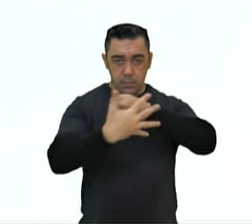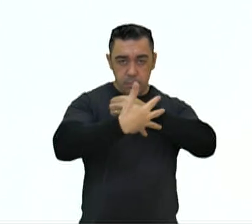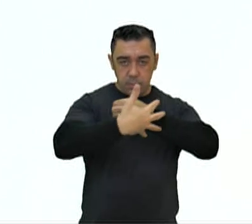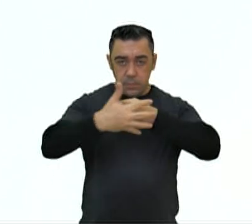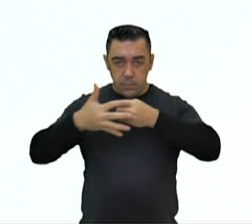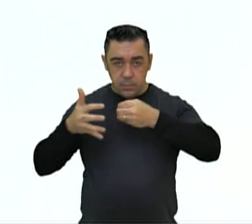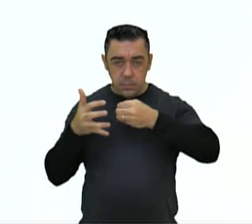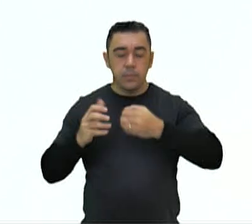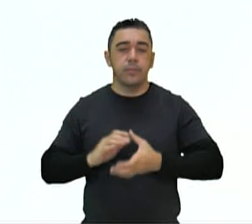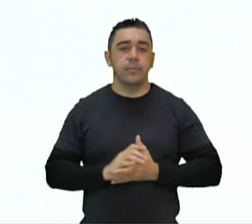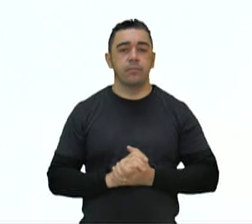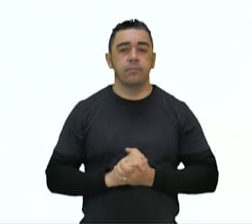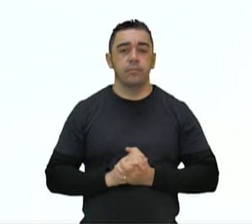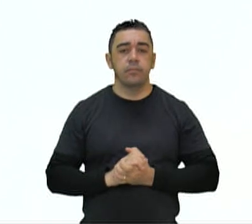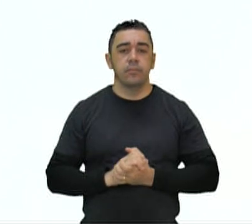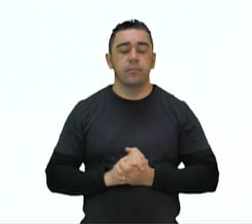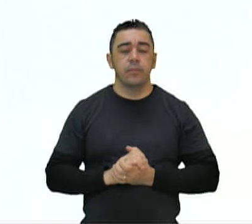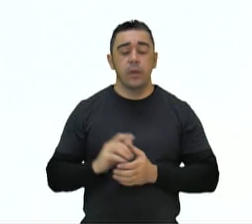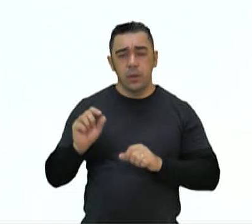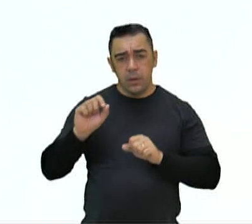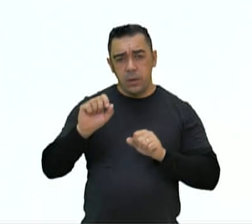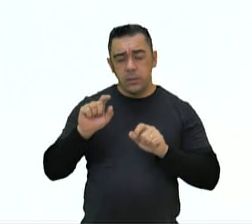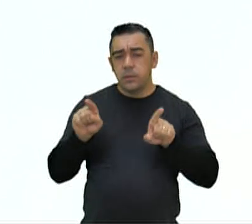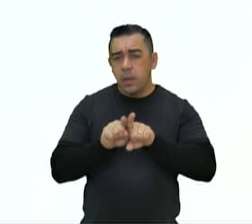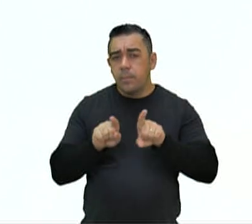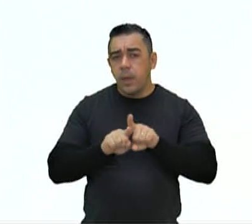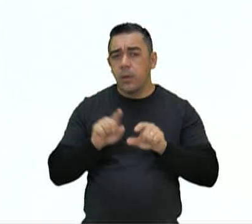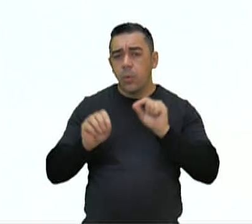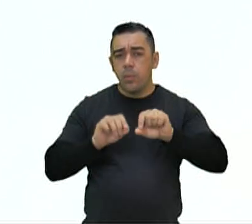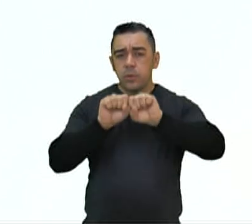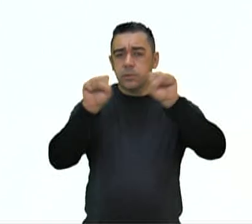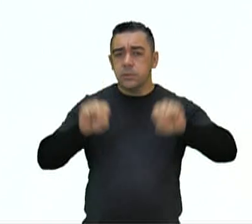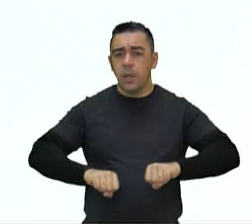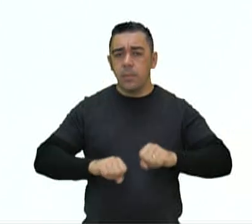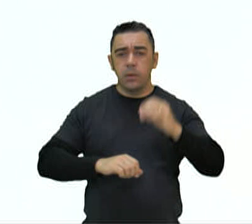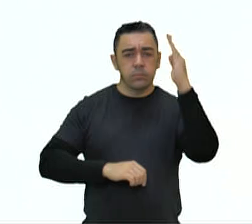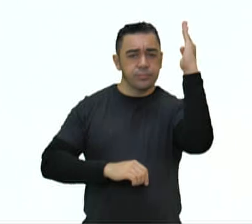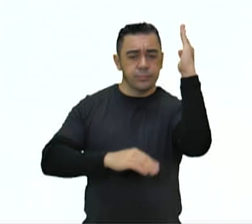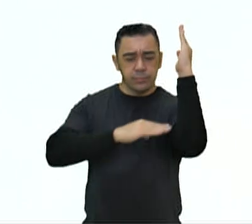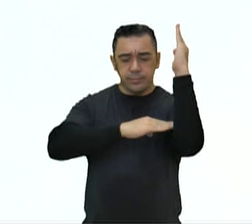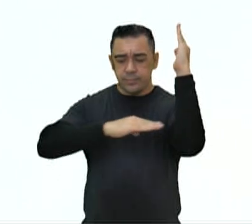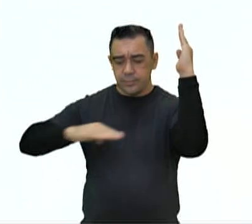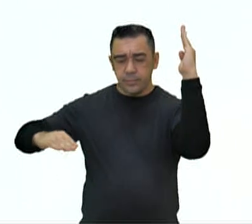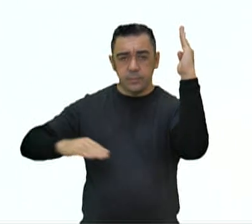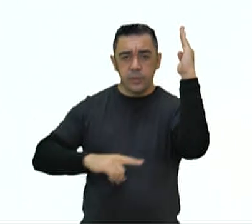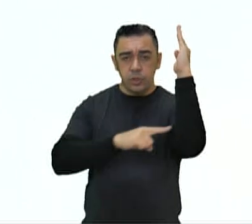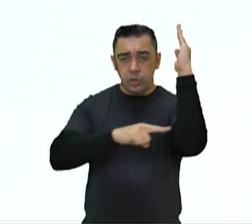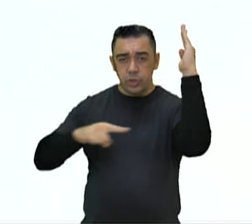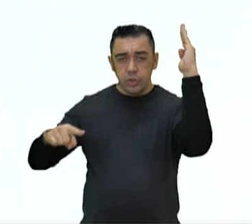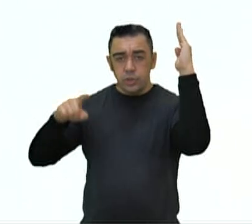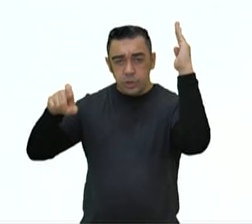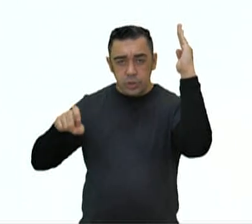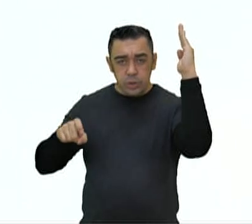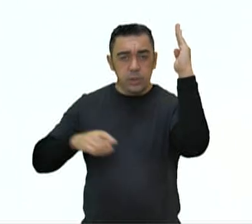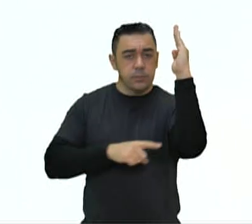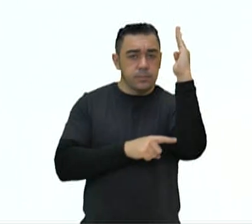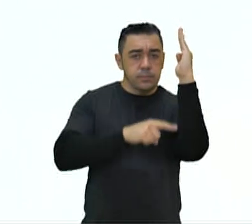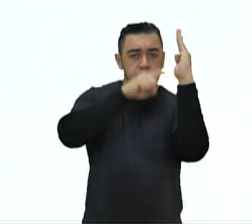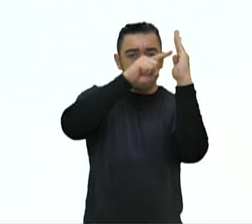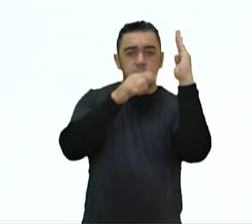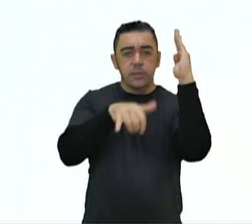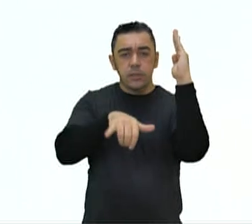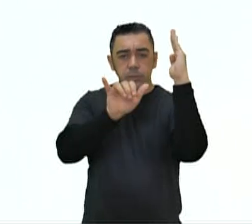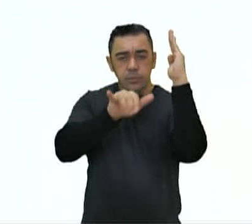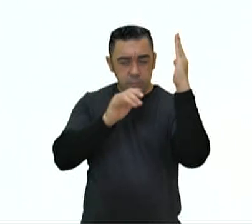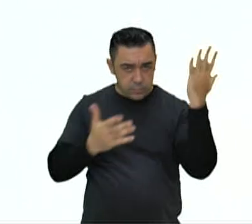sistema cartesiano, no plano cartesiano, representa a posição dos pontos através de dois